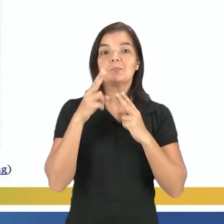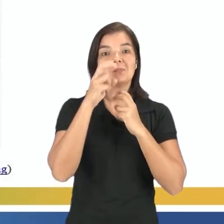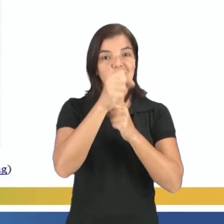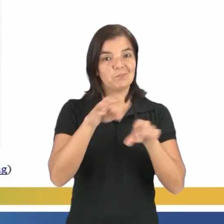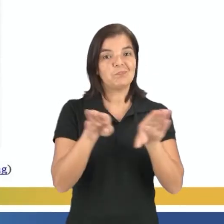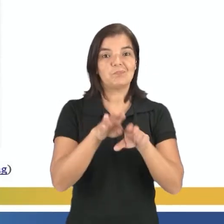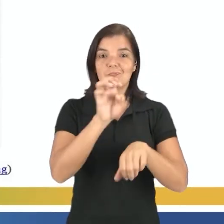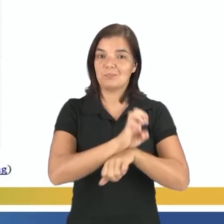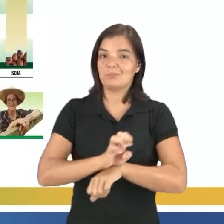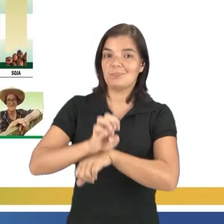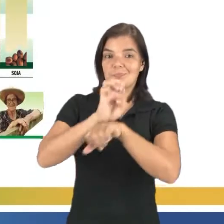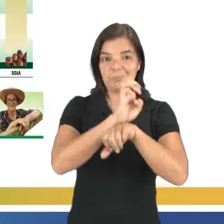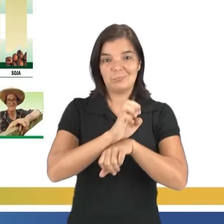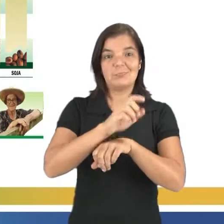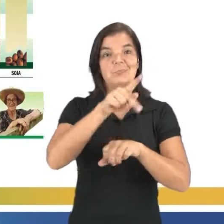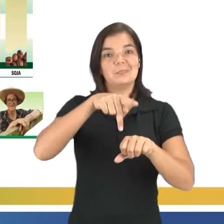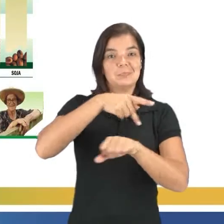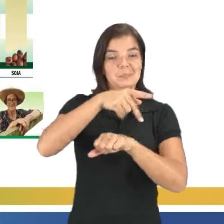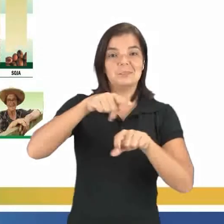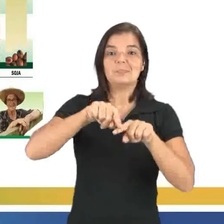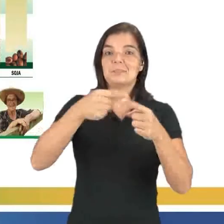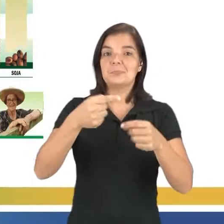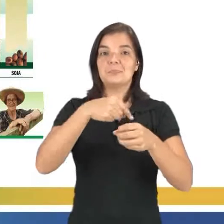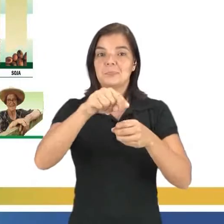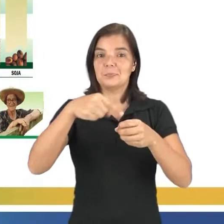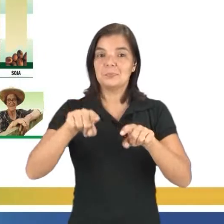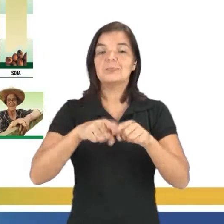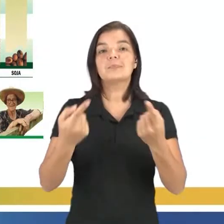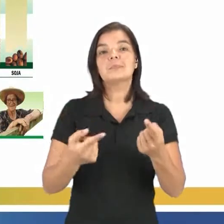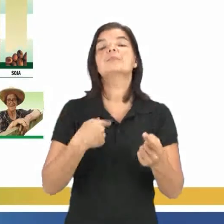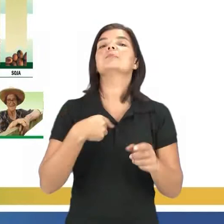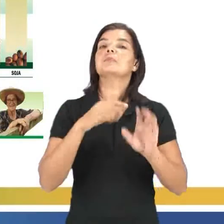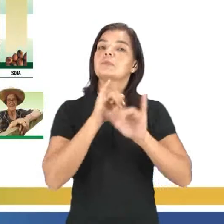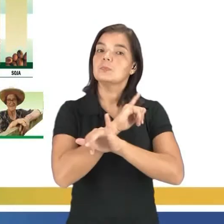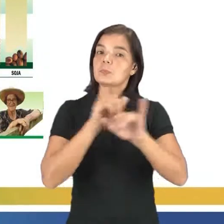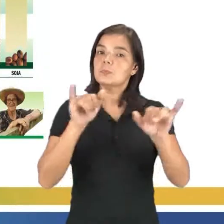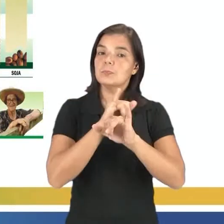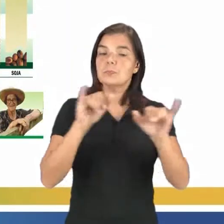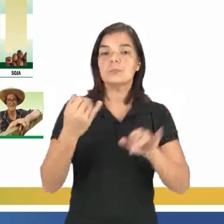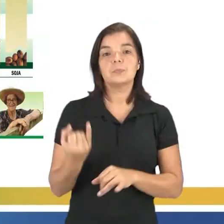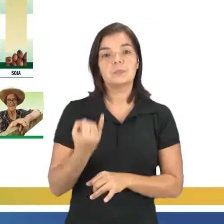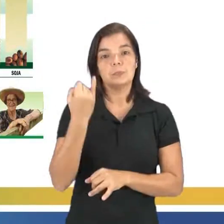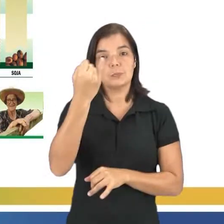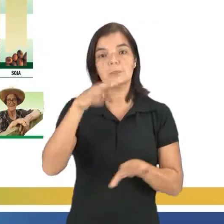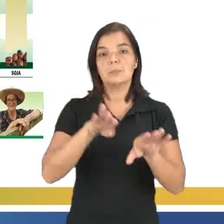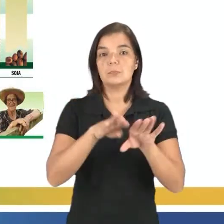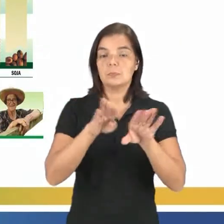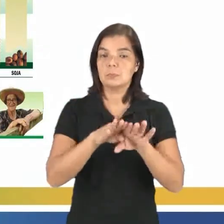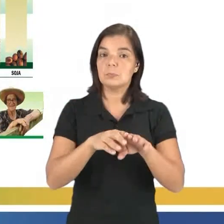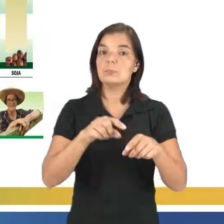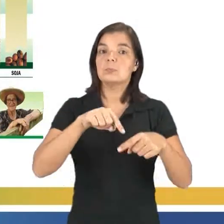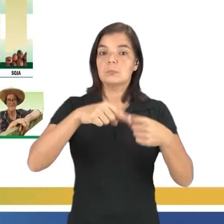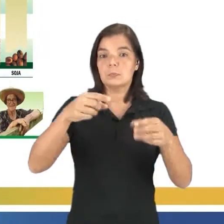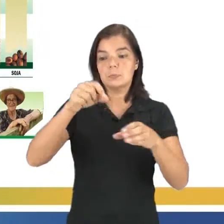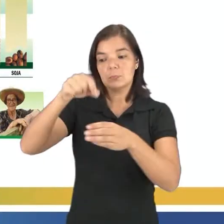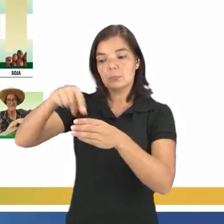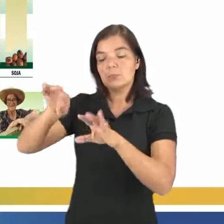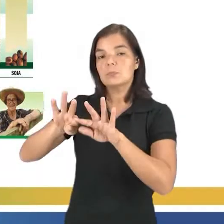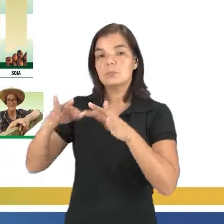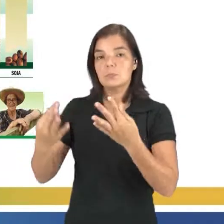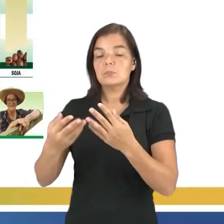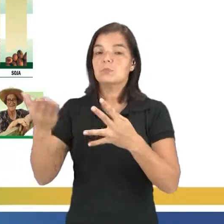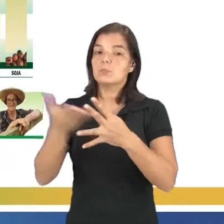estado, no país ou no município, ok? Aí nós temos aí dados interessantes, né, que o produto mais consumido na agricultura familiar é